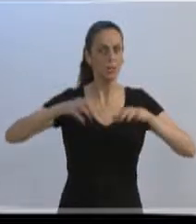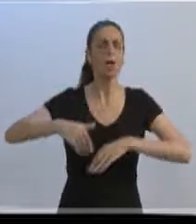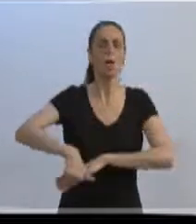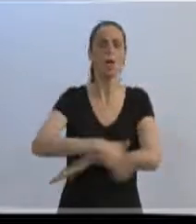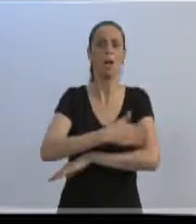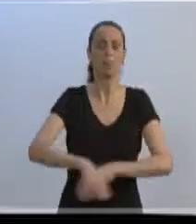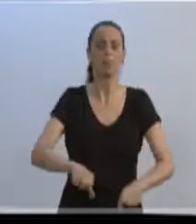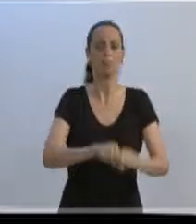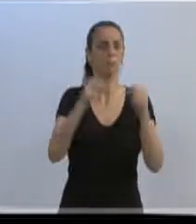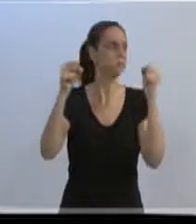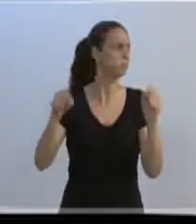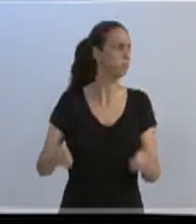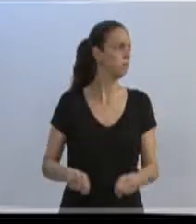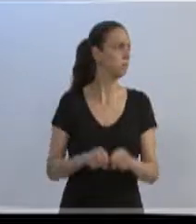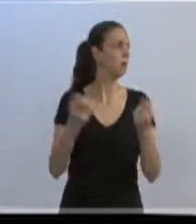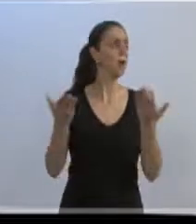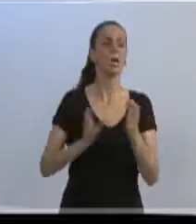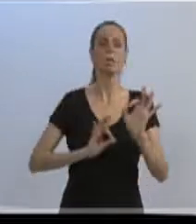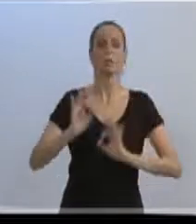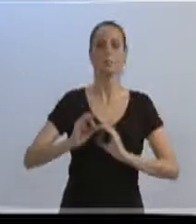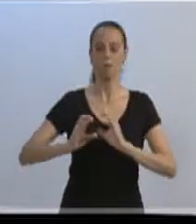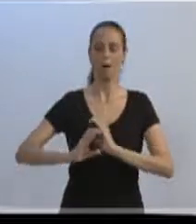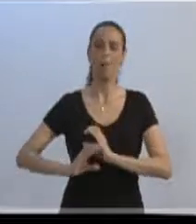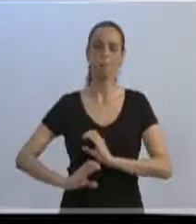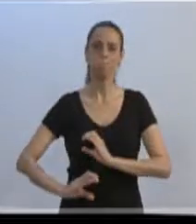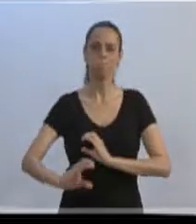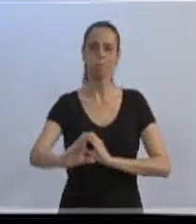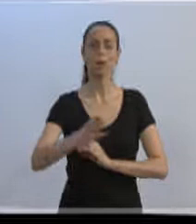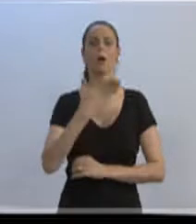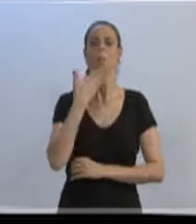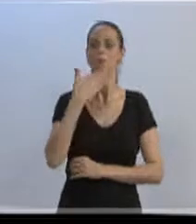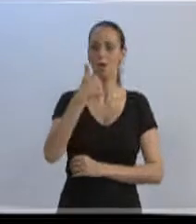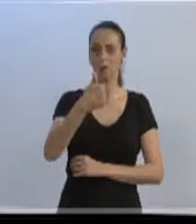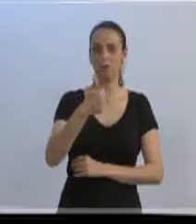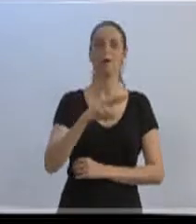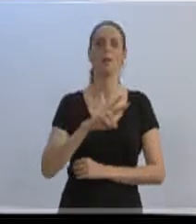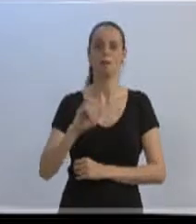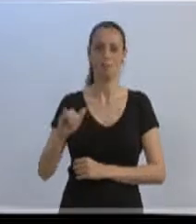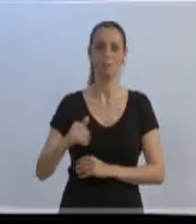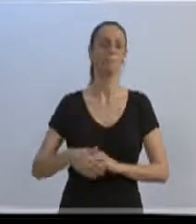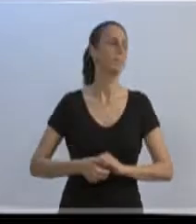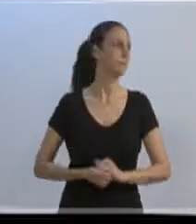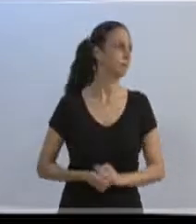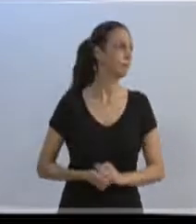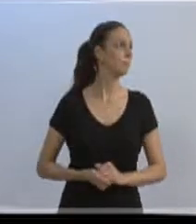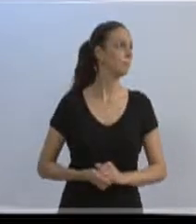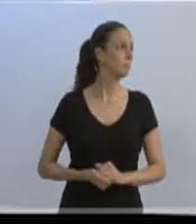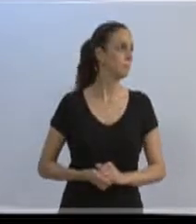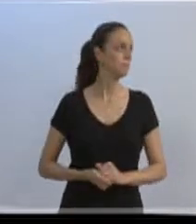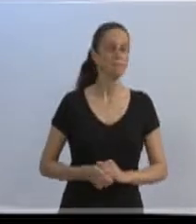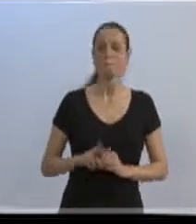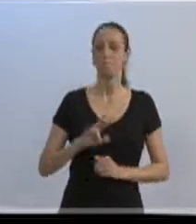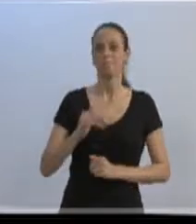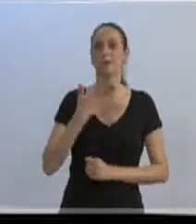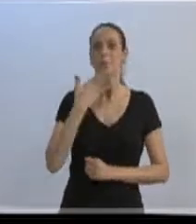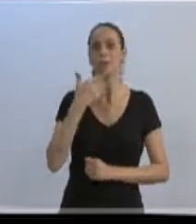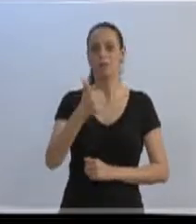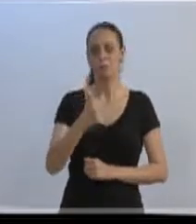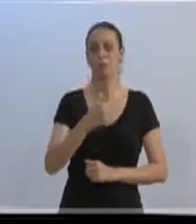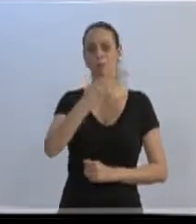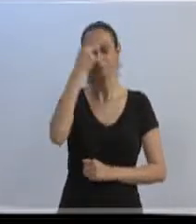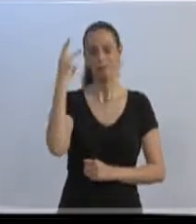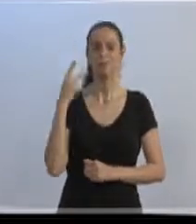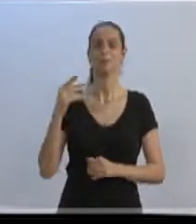inteiro e com isso agora mas a boca de lobo essa melhoria de tubulação ele vai ter uma rua com mais acesso àqueles moradores